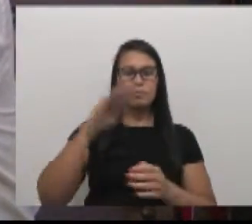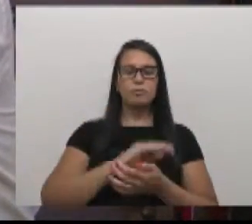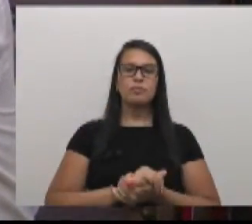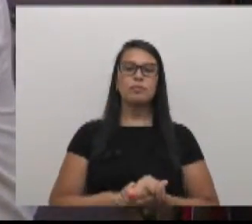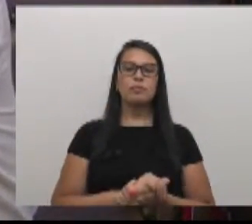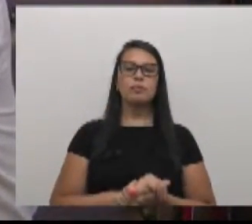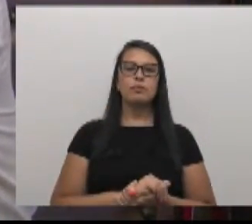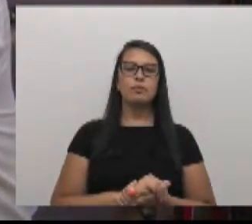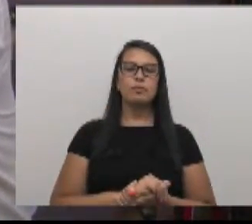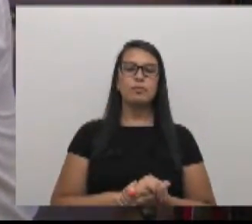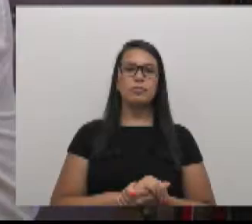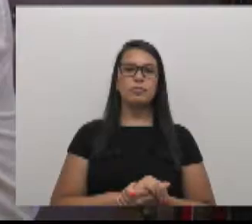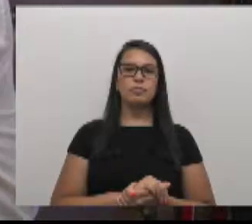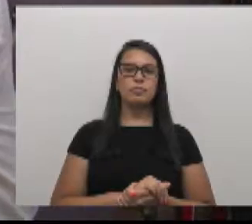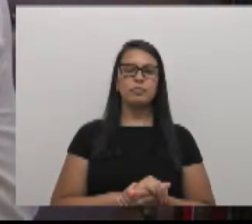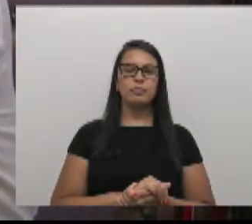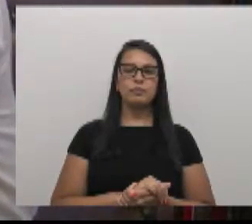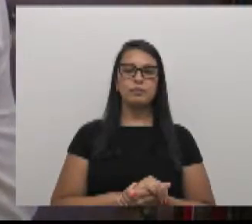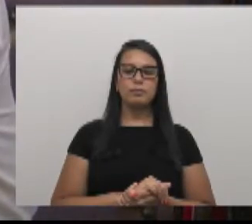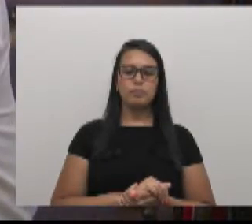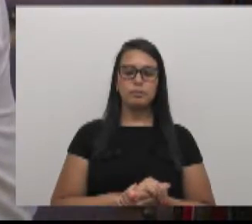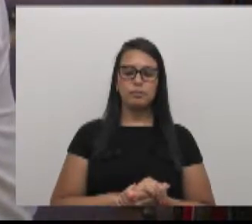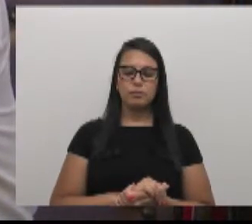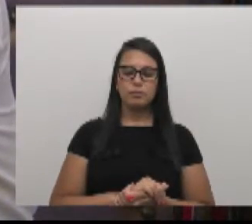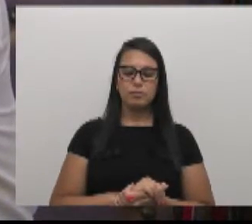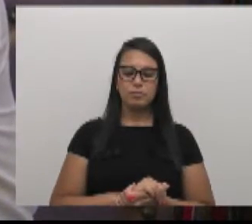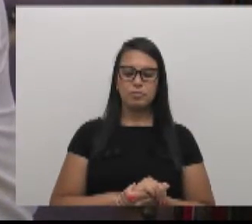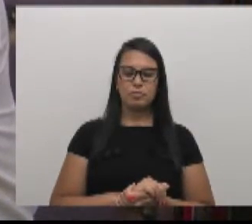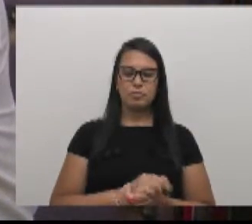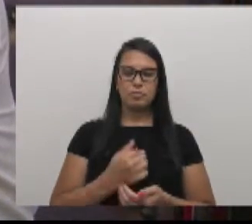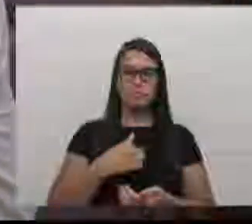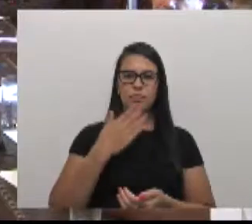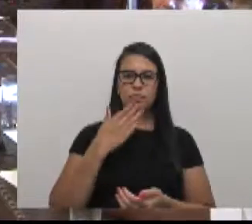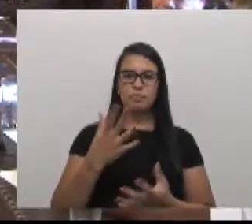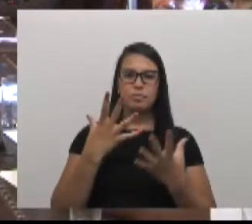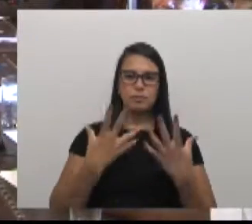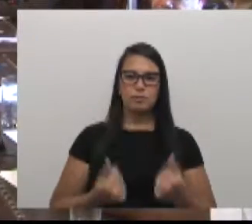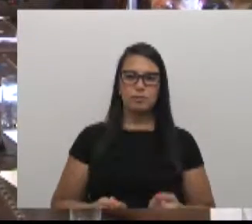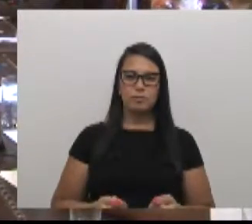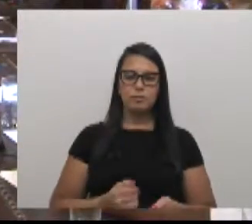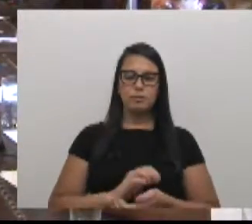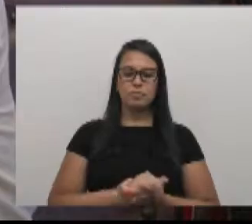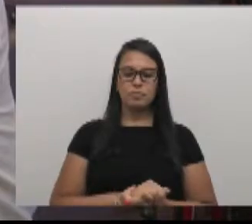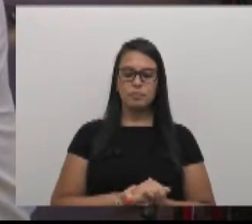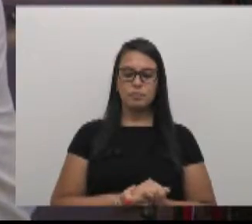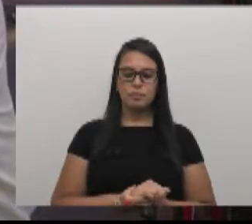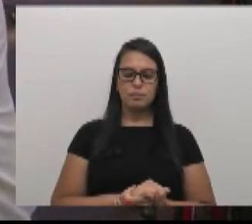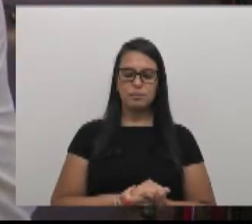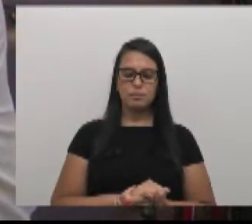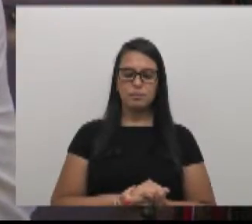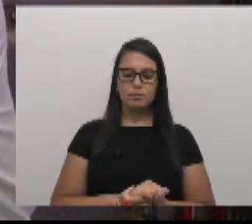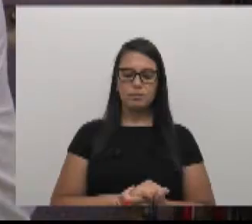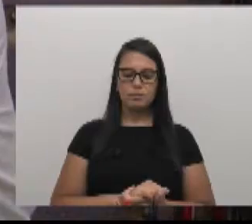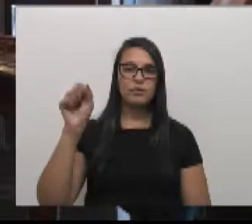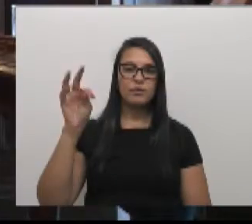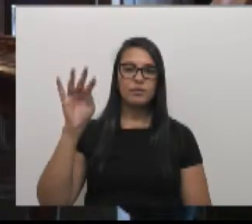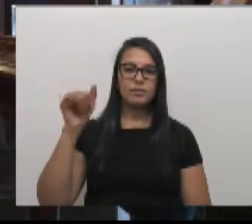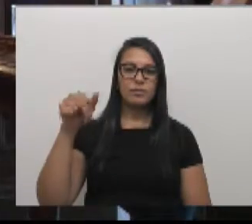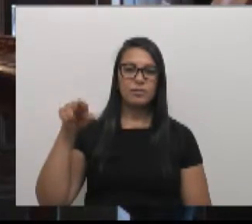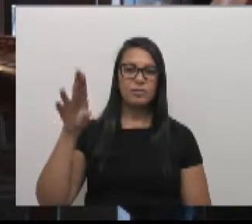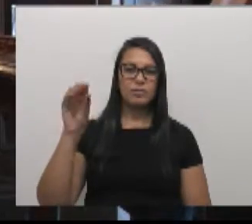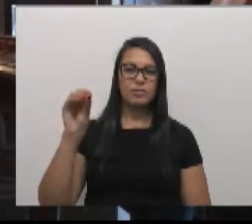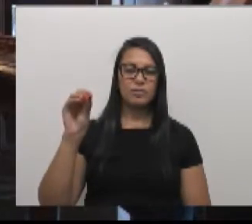E isso, com certeza, a gente peça aprovação aqui da Para o quadro de saúde, né? Isso, para o quadro de saúde, conjuntivite, para o quadro de saúde.